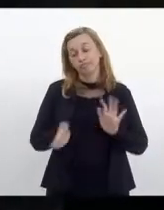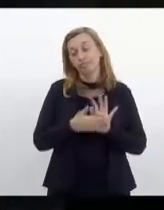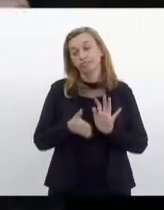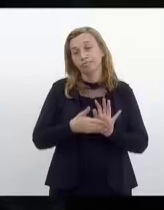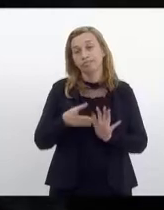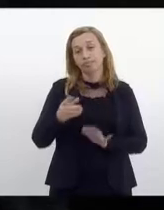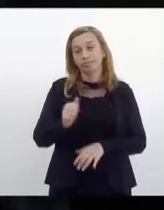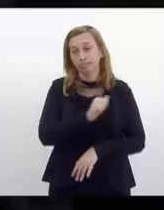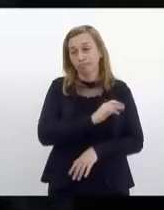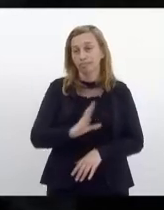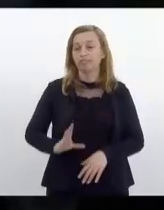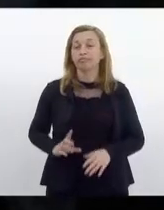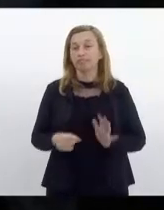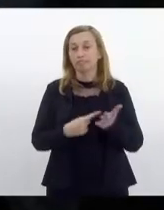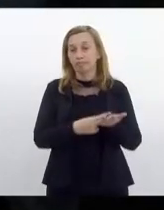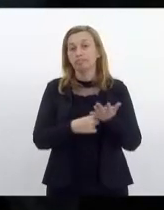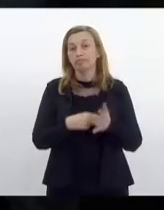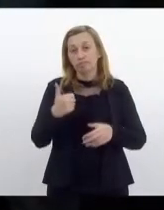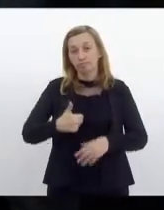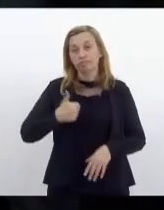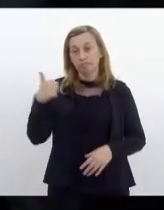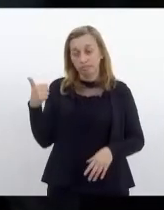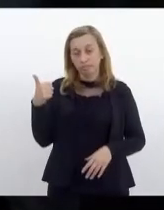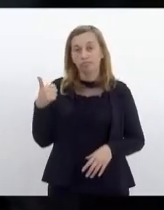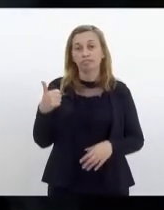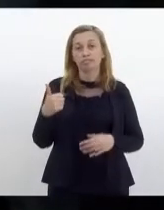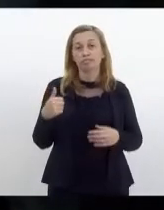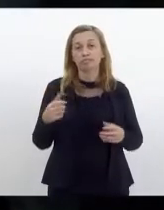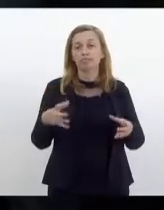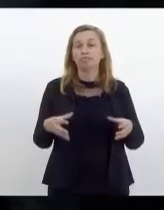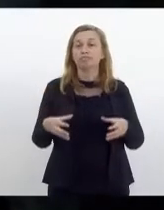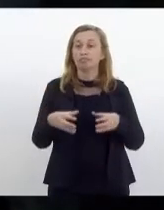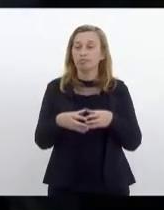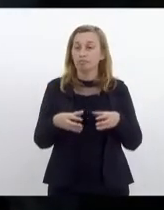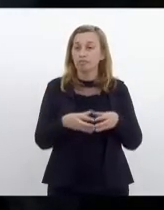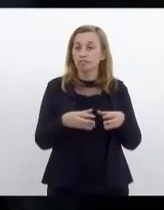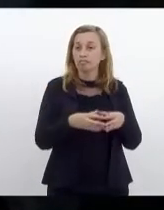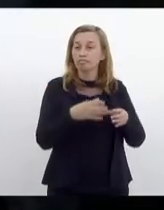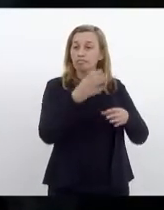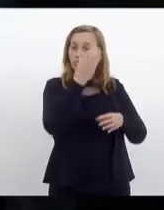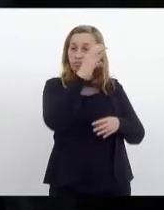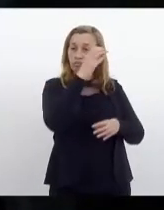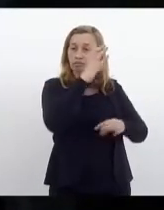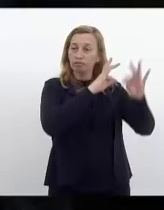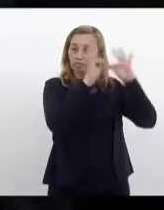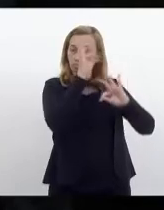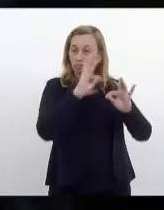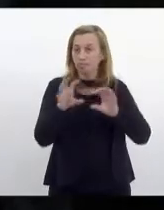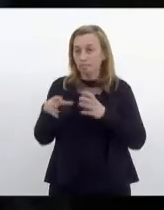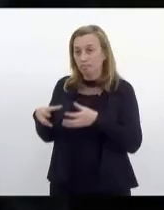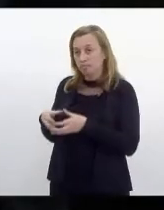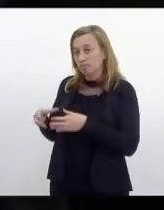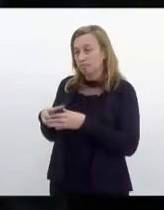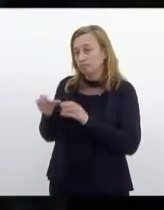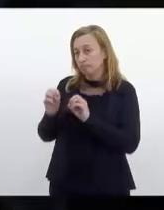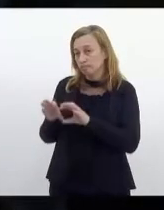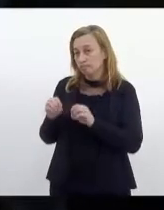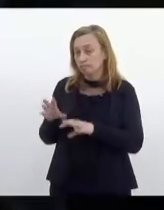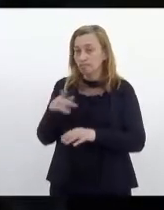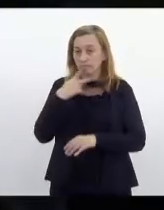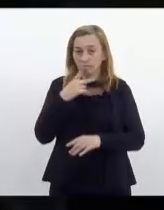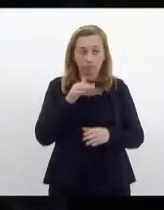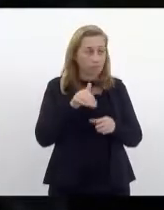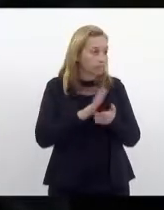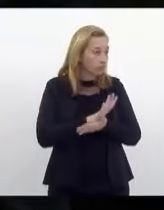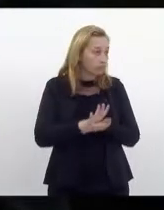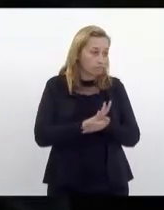pode nos ajudar a trazer subsídios, né? Vamos fazer uma audiência conjunta da educação com a ciência e tecnologia. Portanto, nesse momento, eu não vou dar parecer